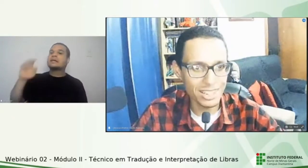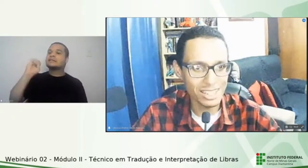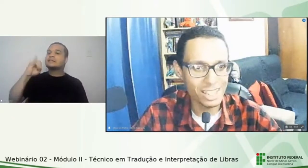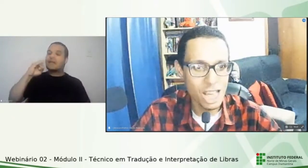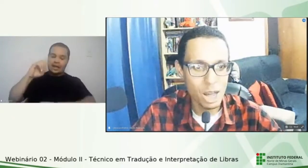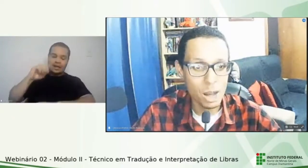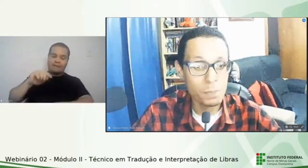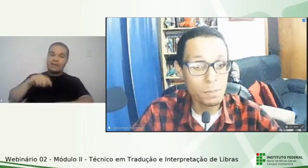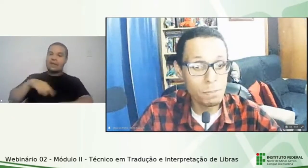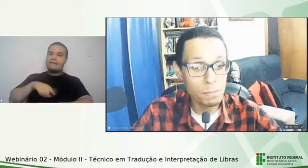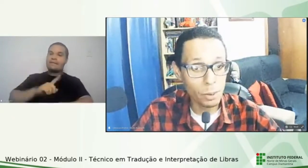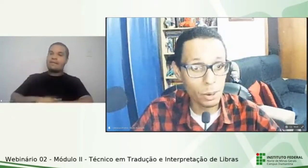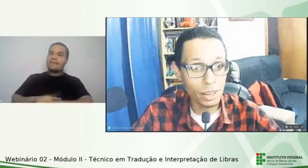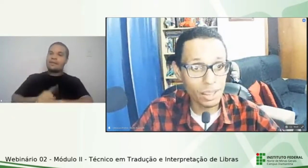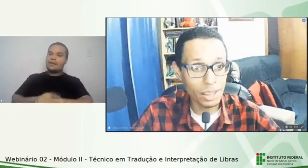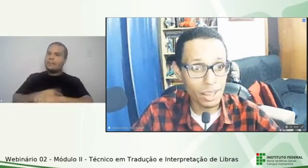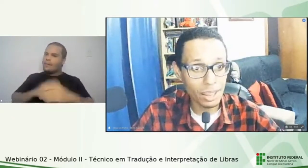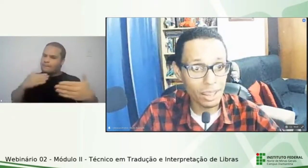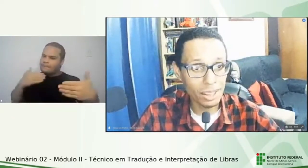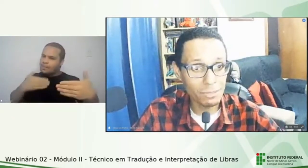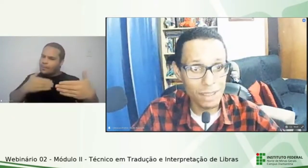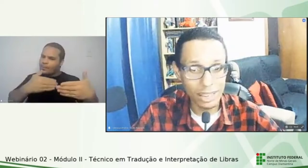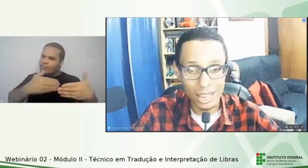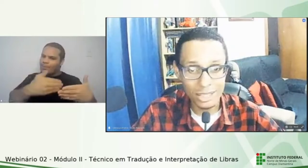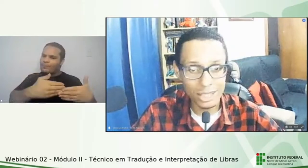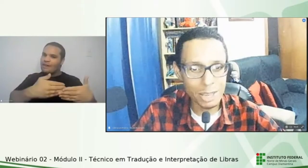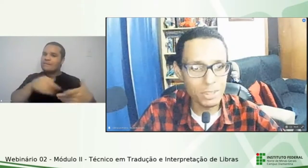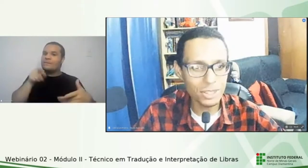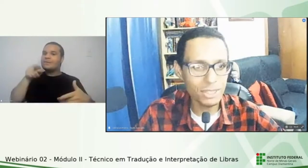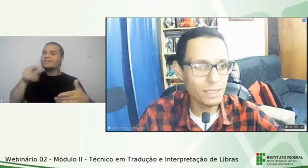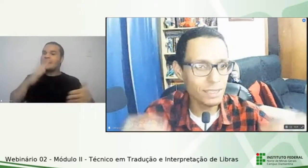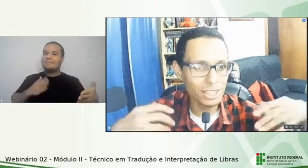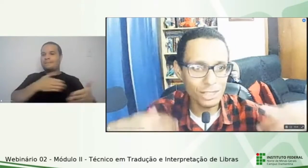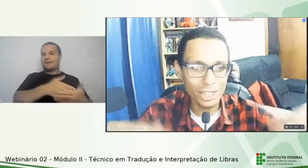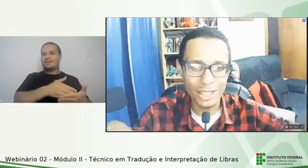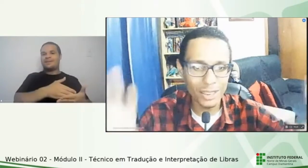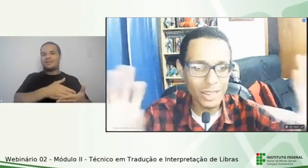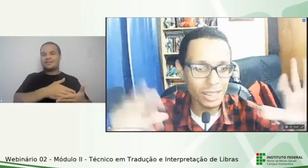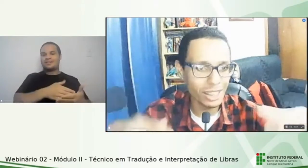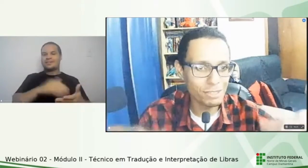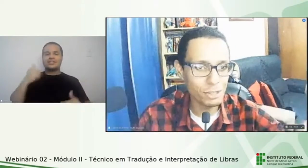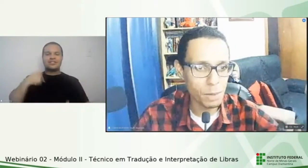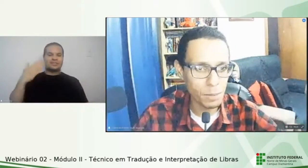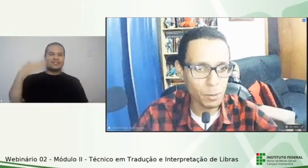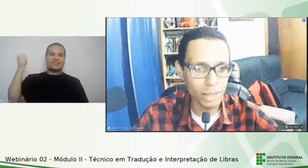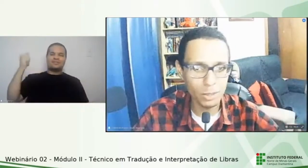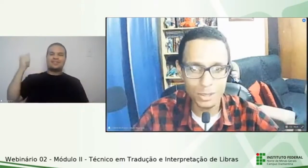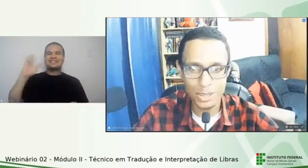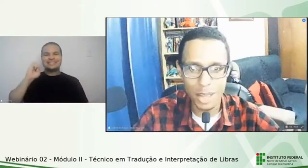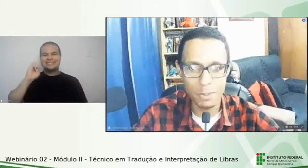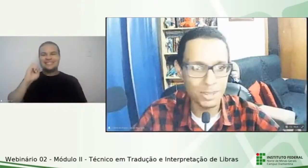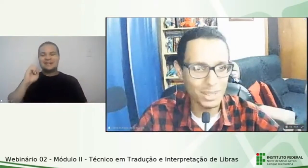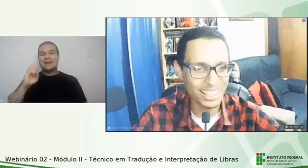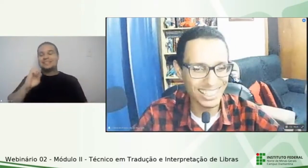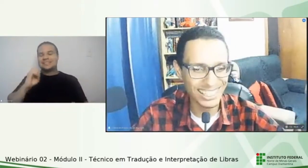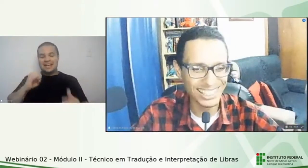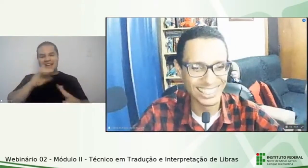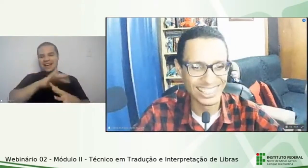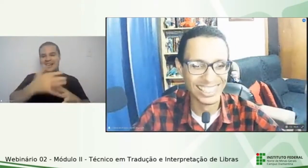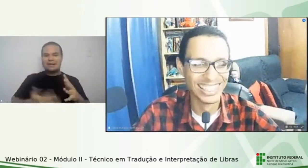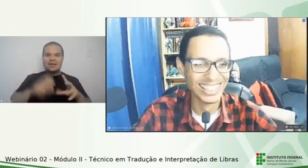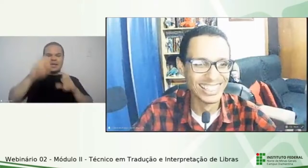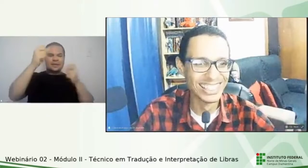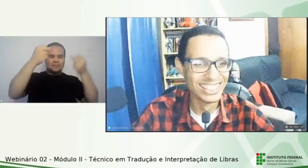gentileza. Sim, professor. Porque falar de Libras, a gente vai falando o dia inteiro aqui, né? Eu fico só preocupado com os intervalos.